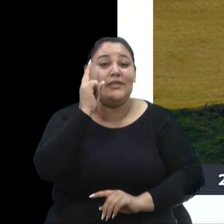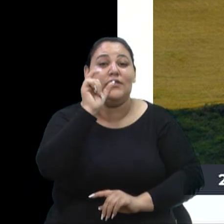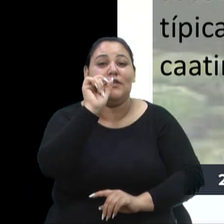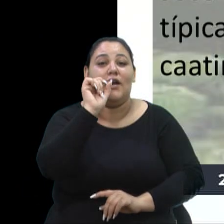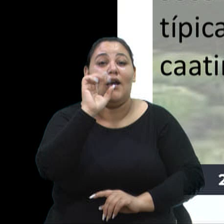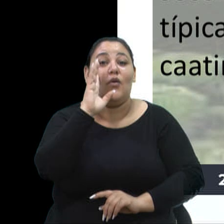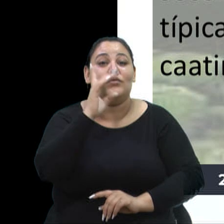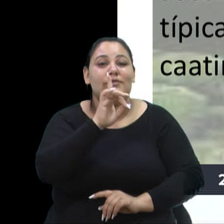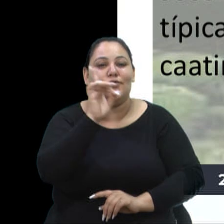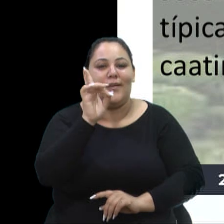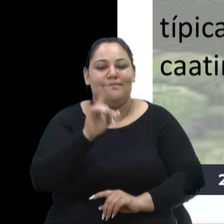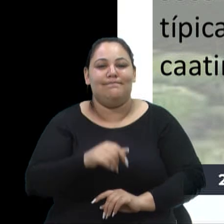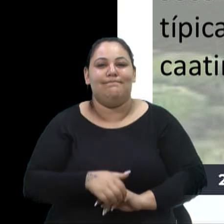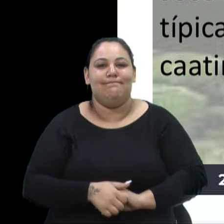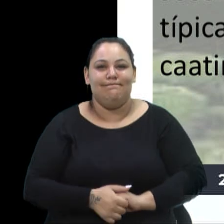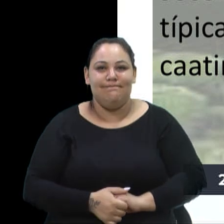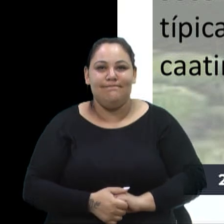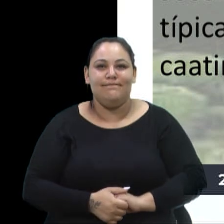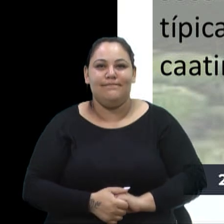lá.